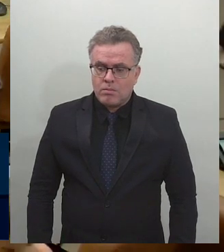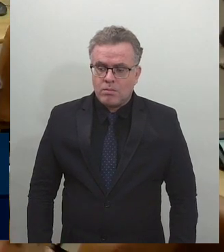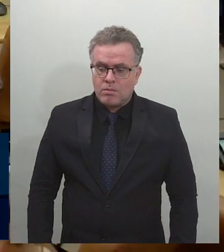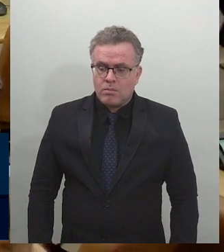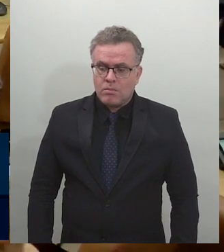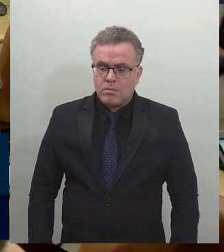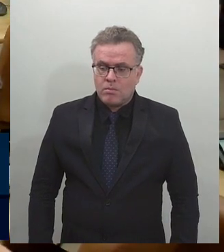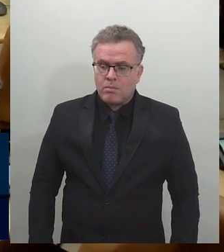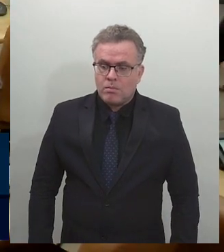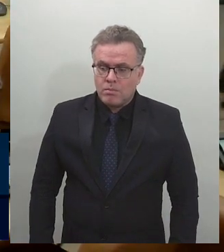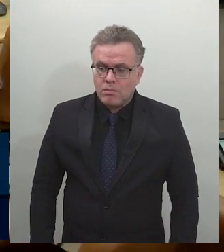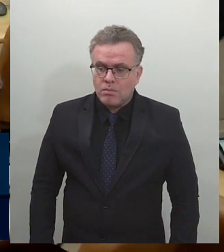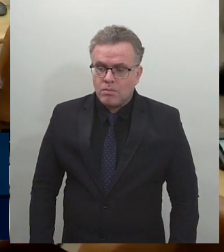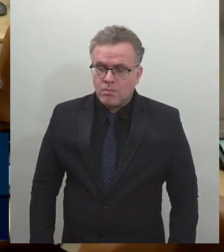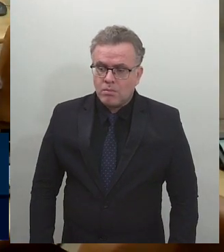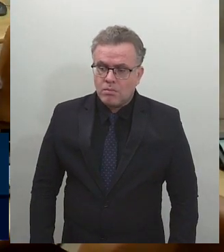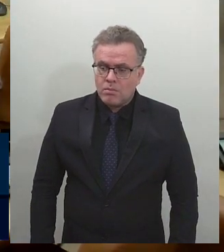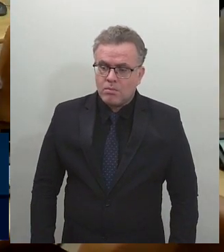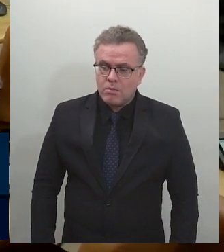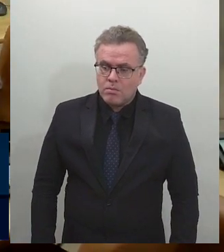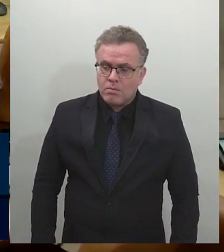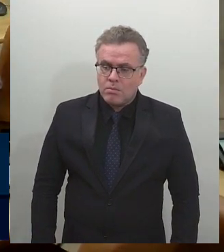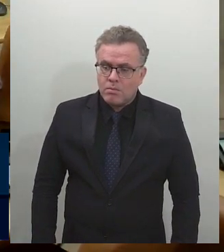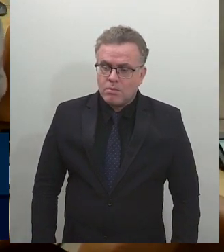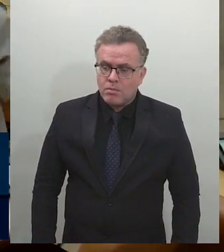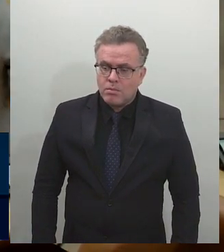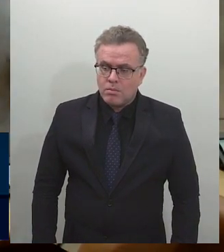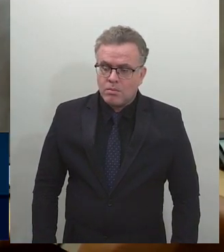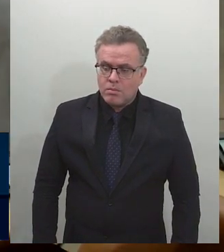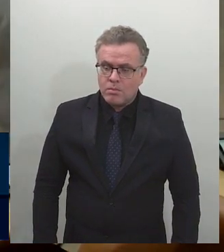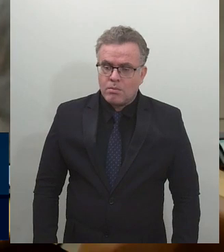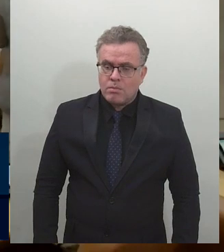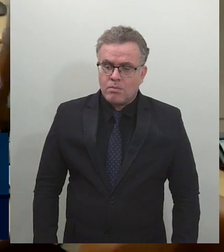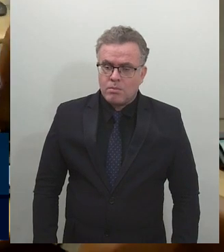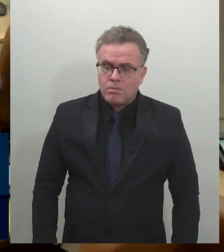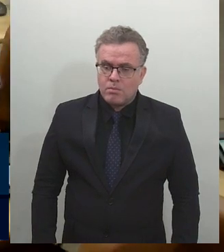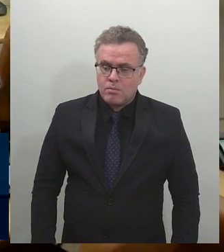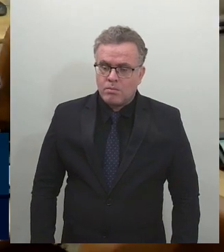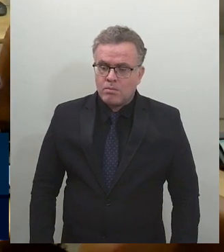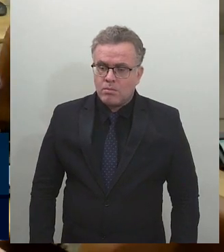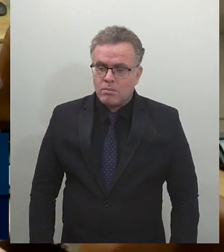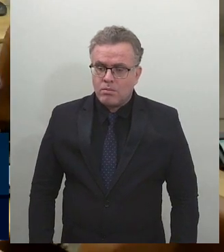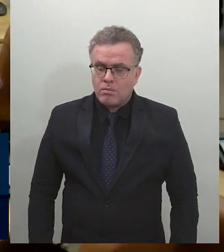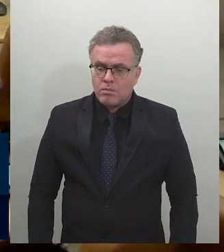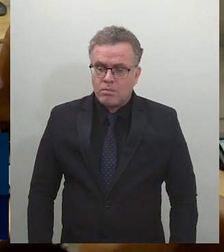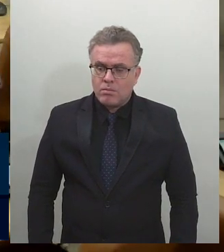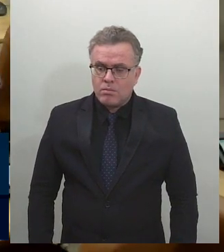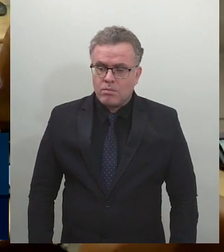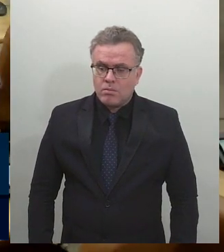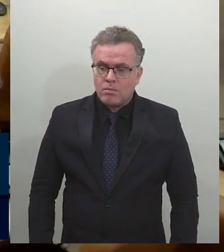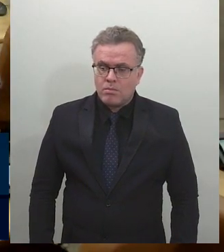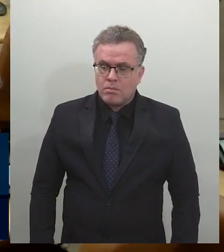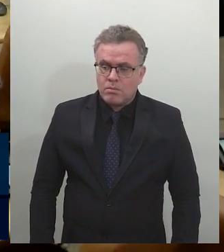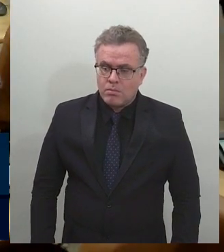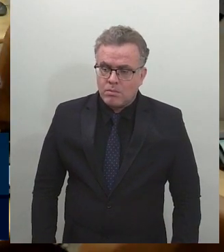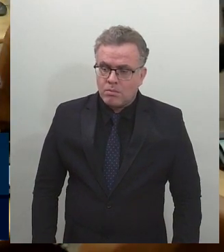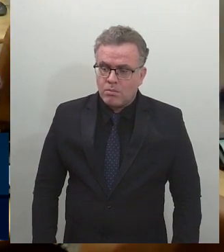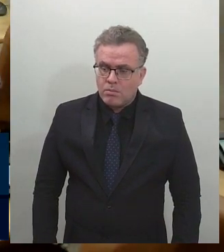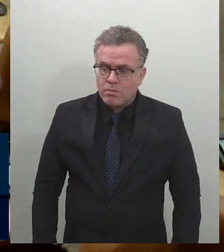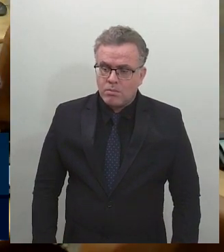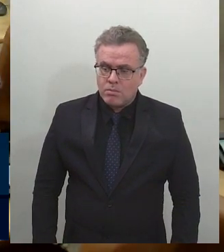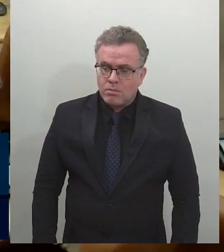Obrigado. para liberar o som? Oi, liberou.